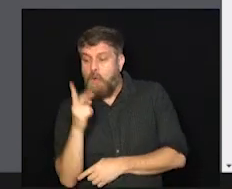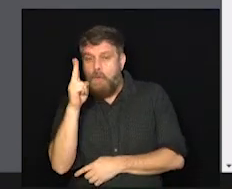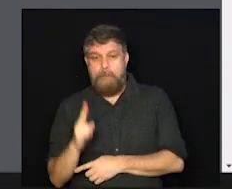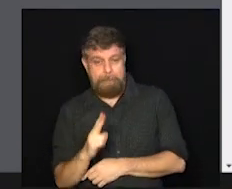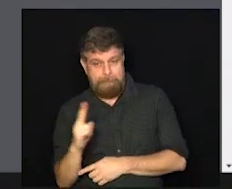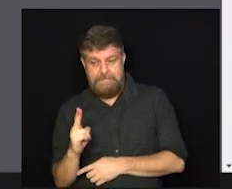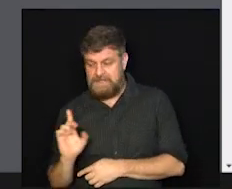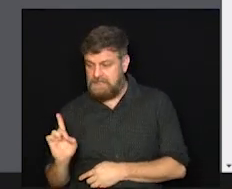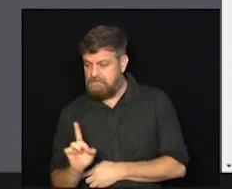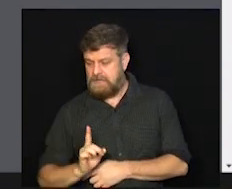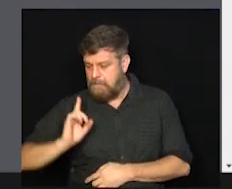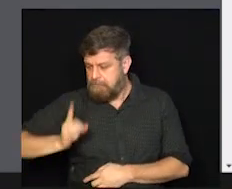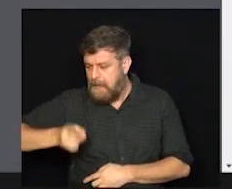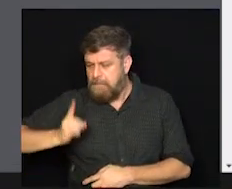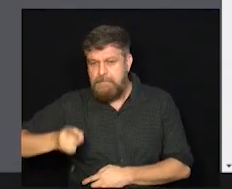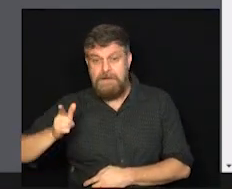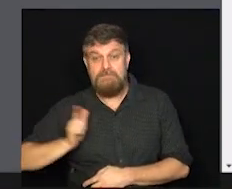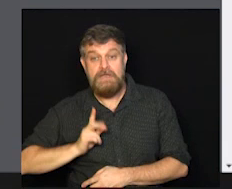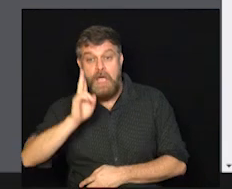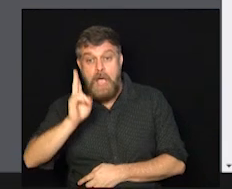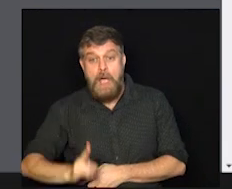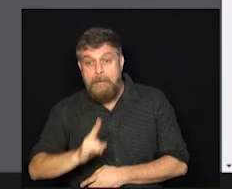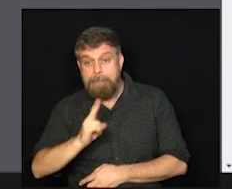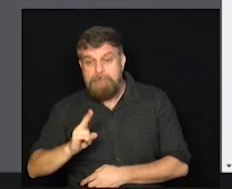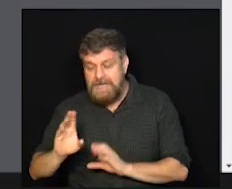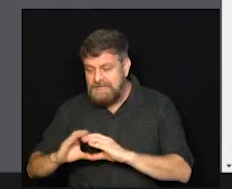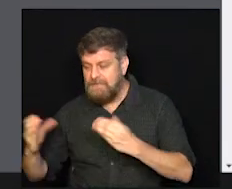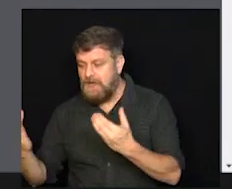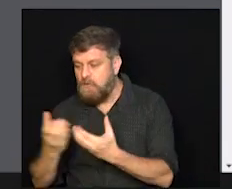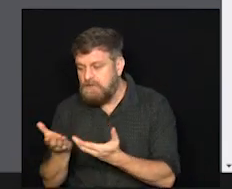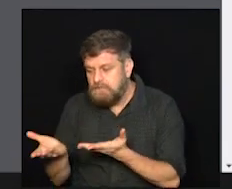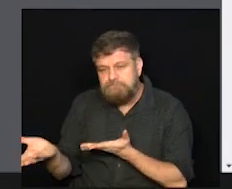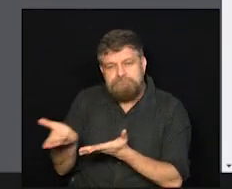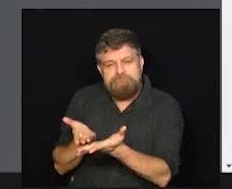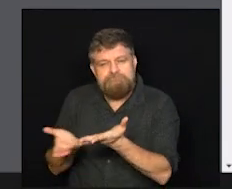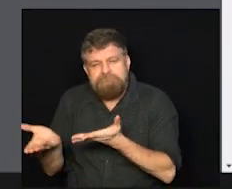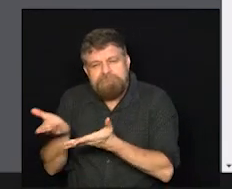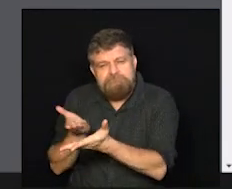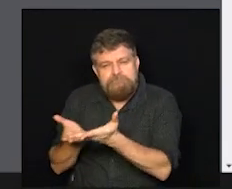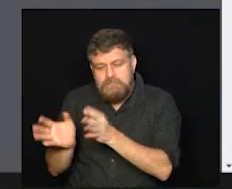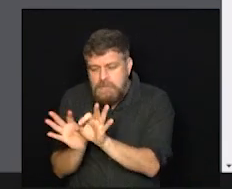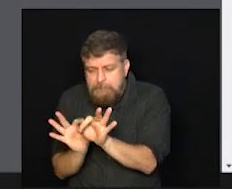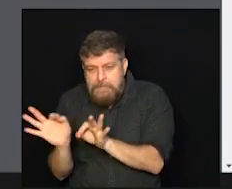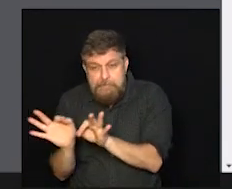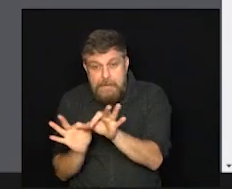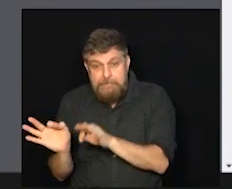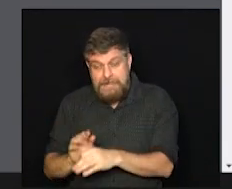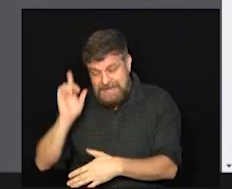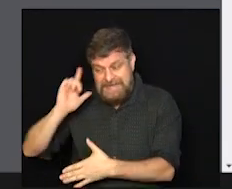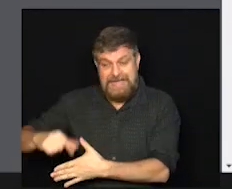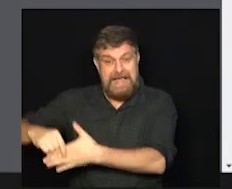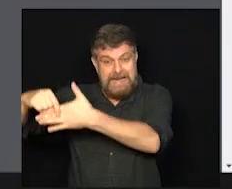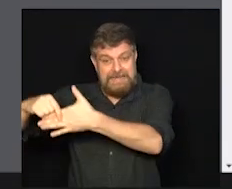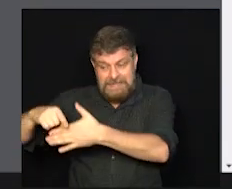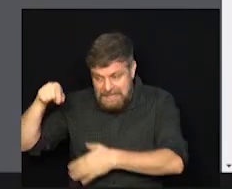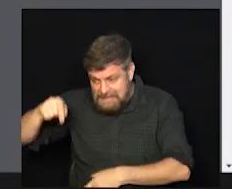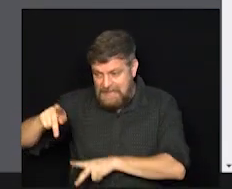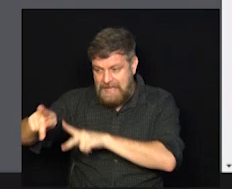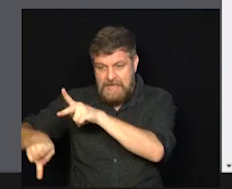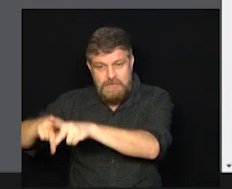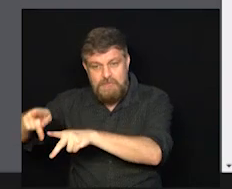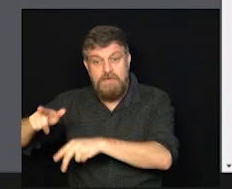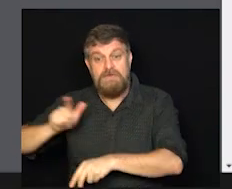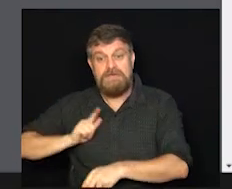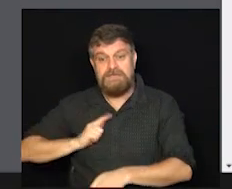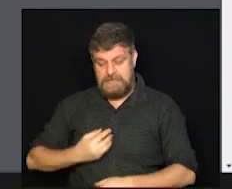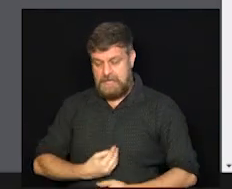determinar o trabalho, mas vinham padres para servirem as comunidades, organizá-las e as lideranças leigas terem